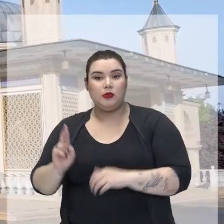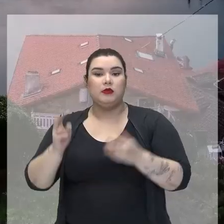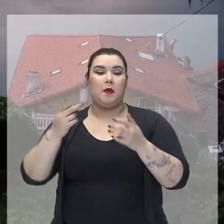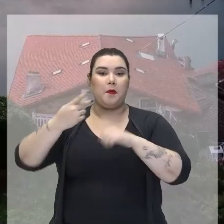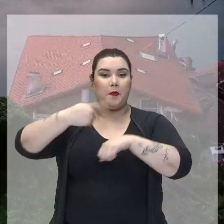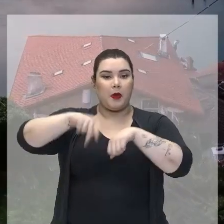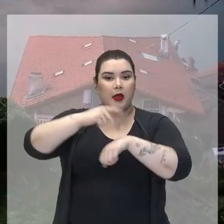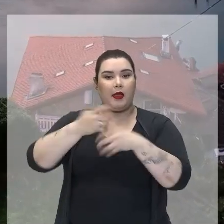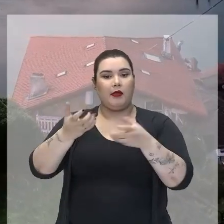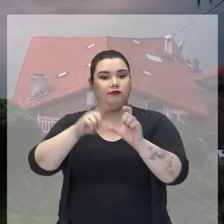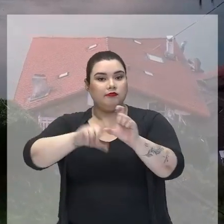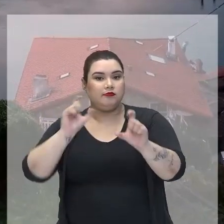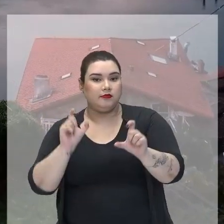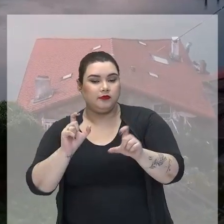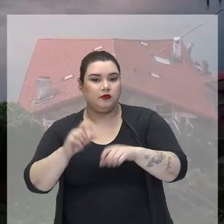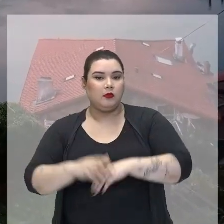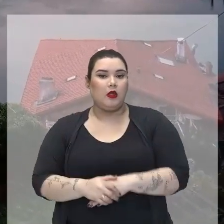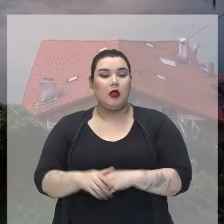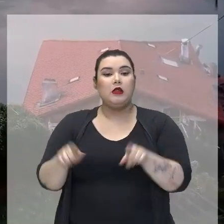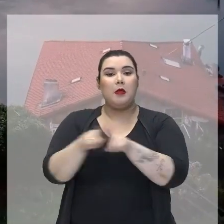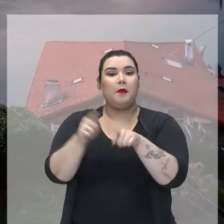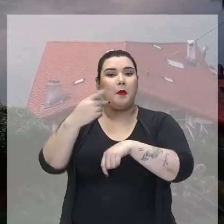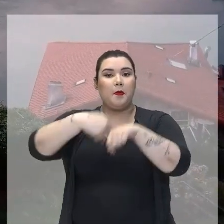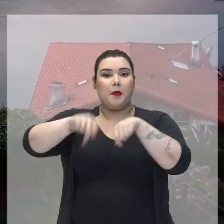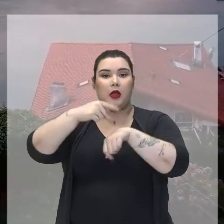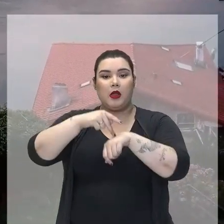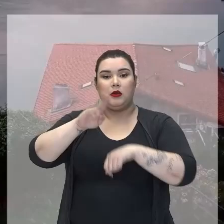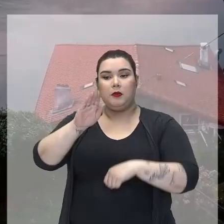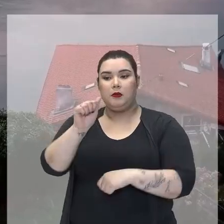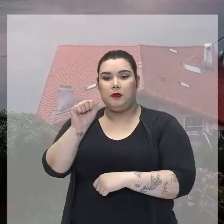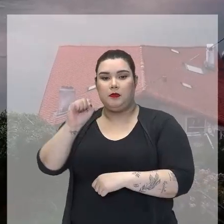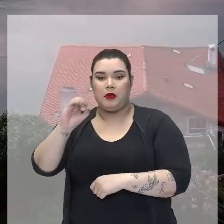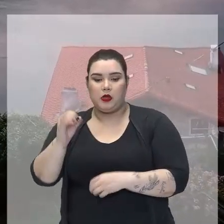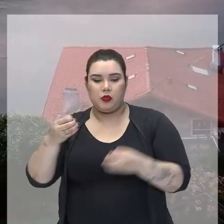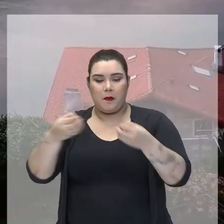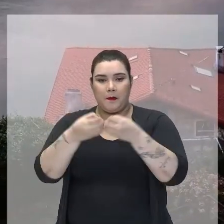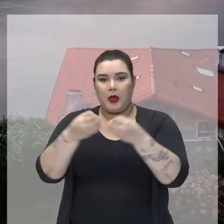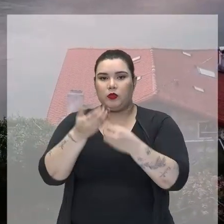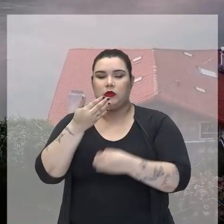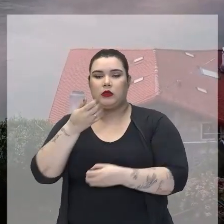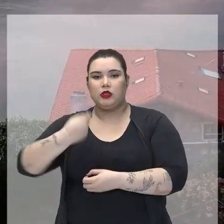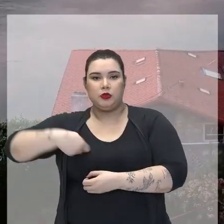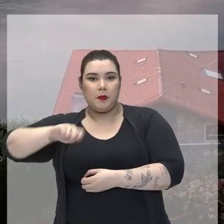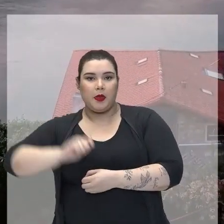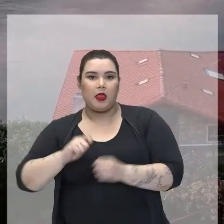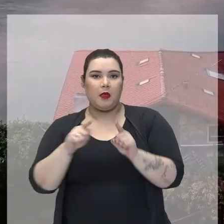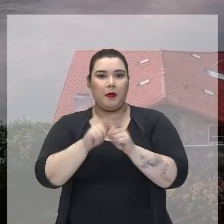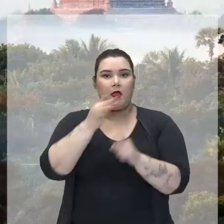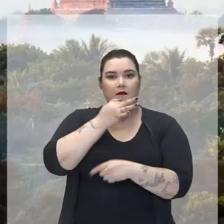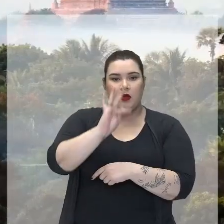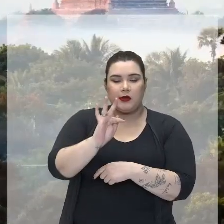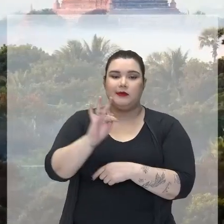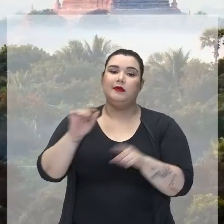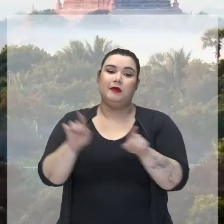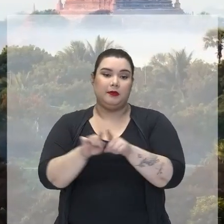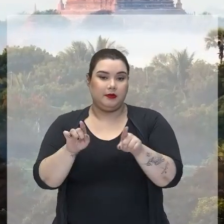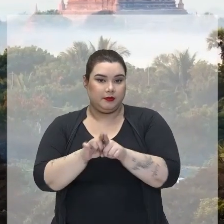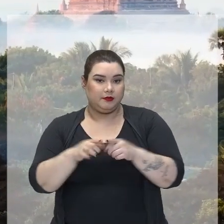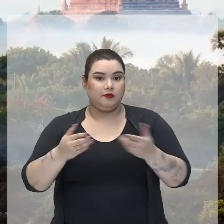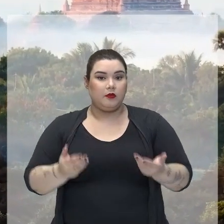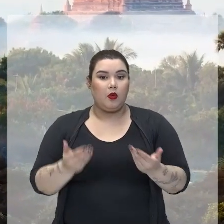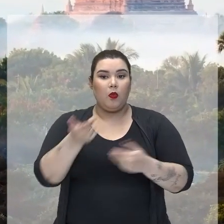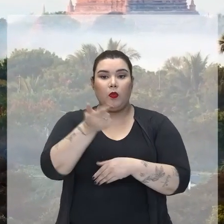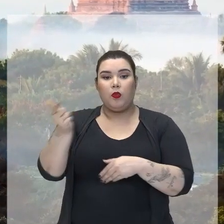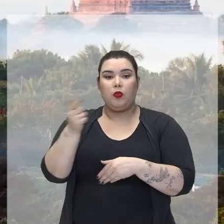independentes. Lá no chamado País Basco, que fica entre a Espanha e a França, isso também acontece. Os tibetanos